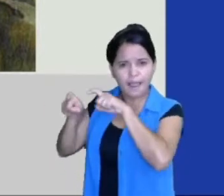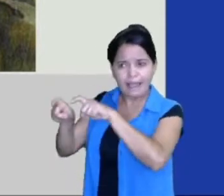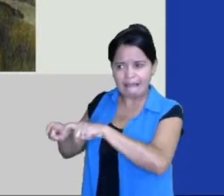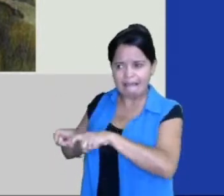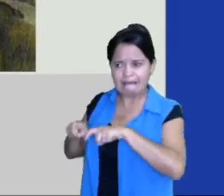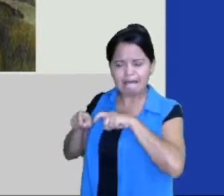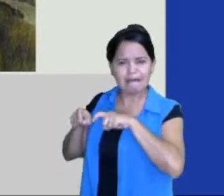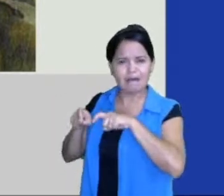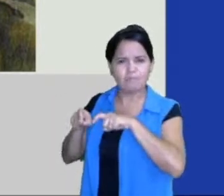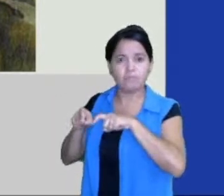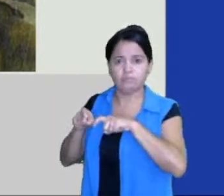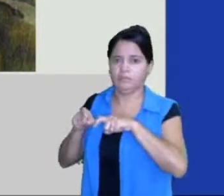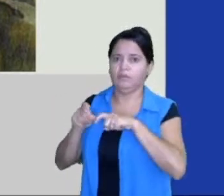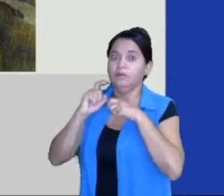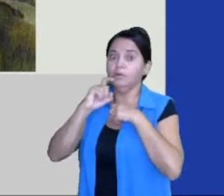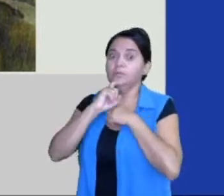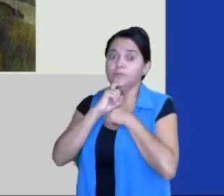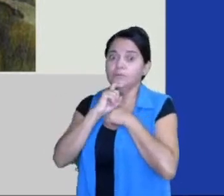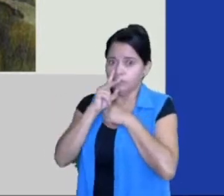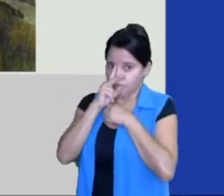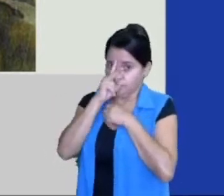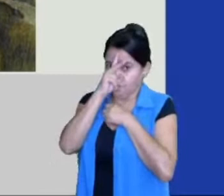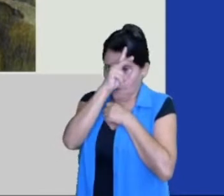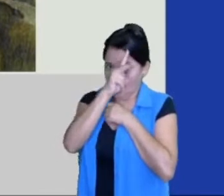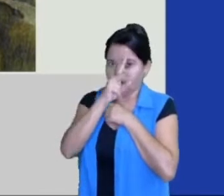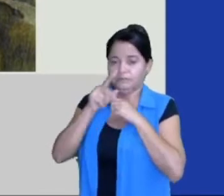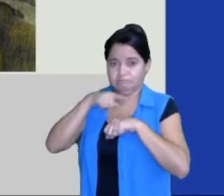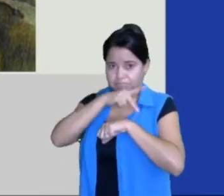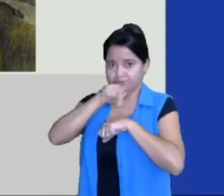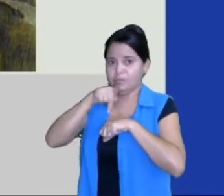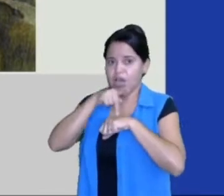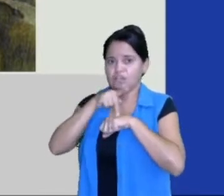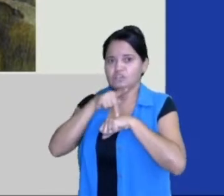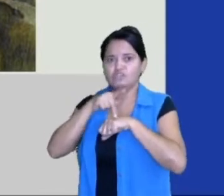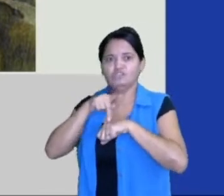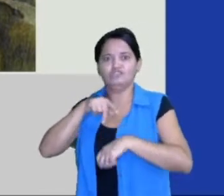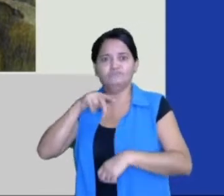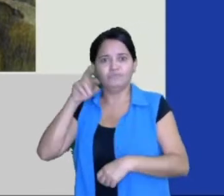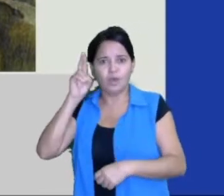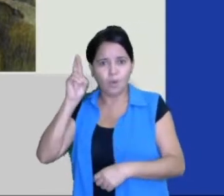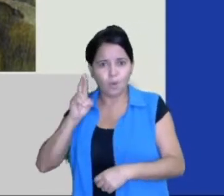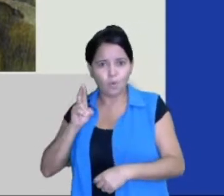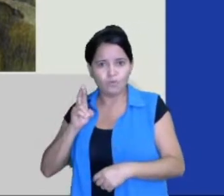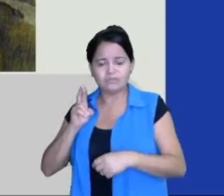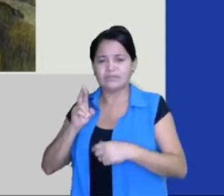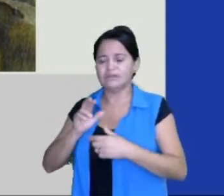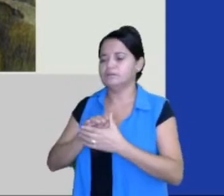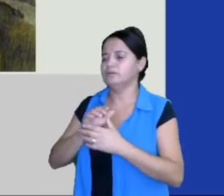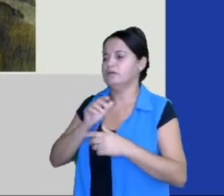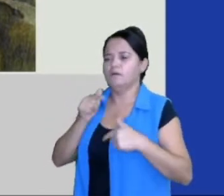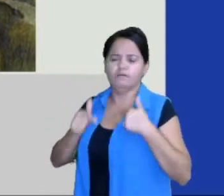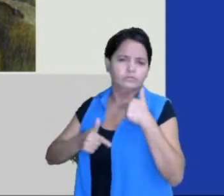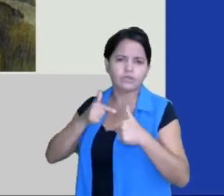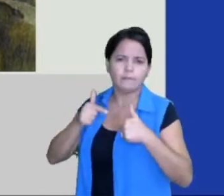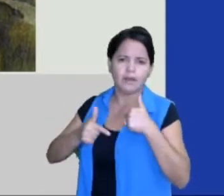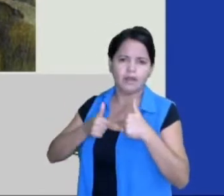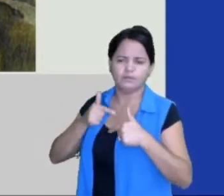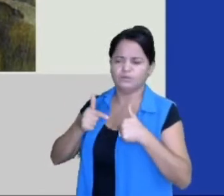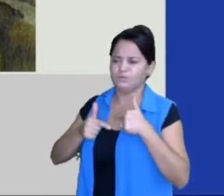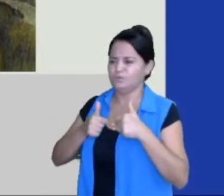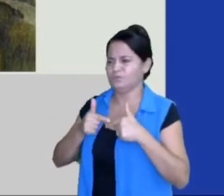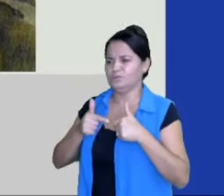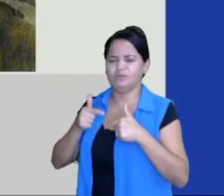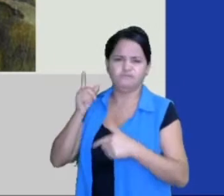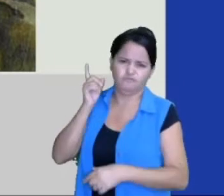mais intensificado do que nas outras. Os trabalhadores passaram por situação muito